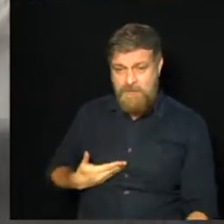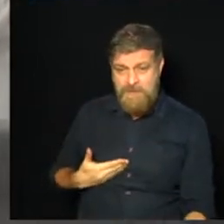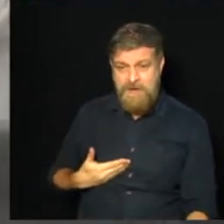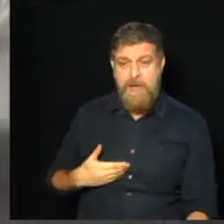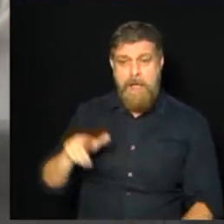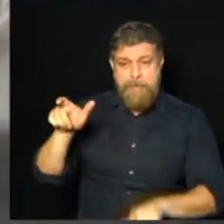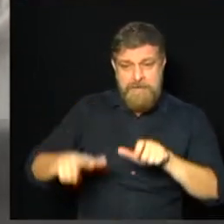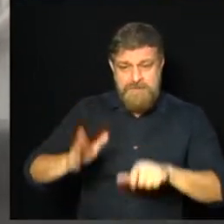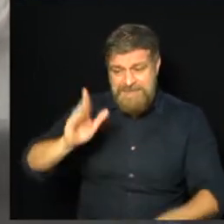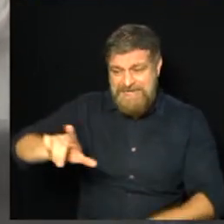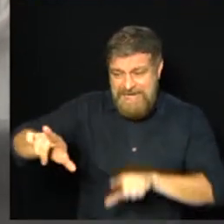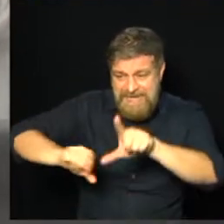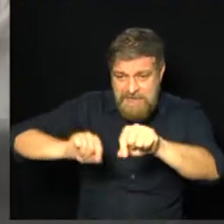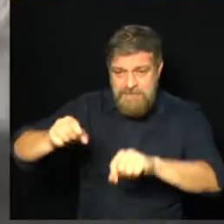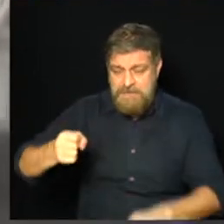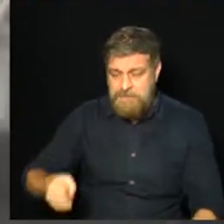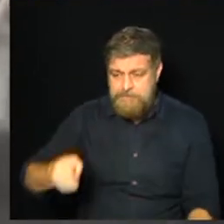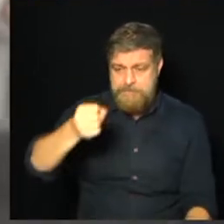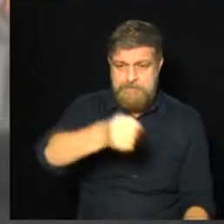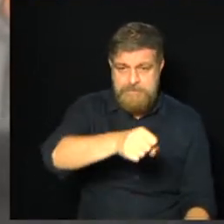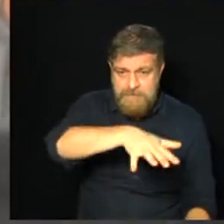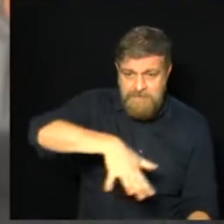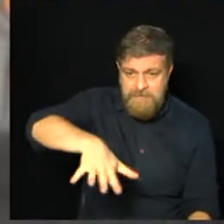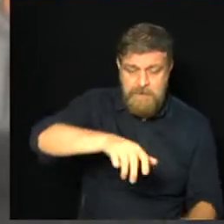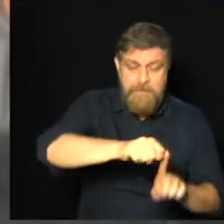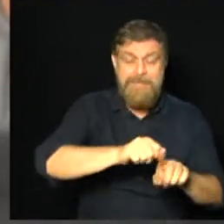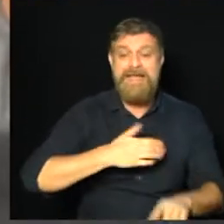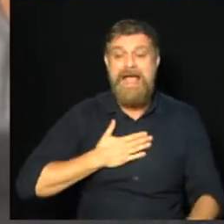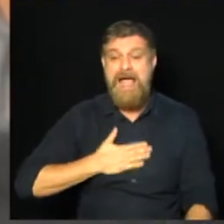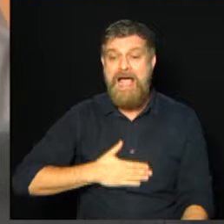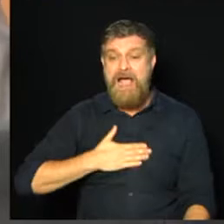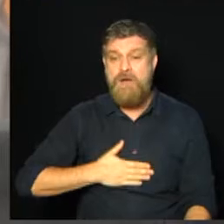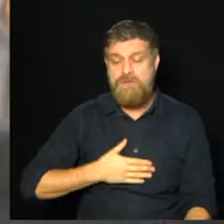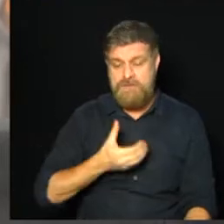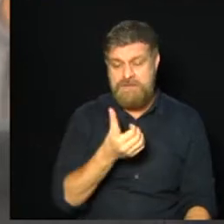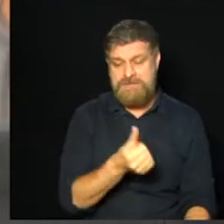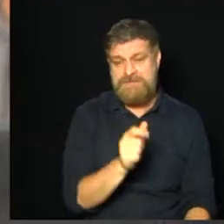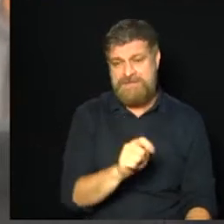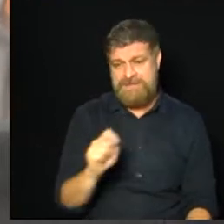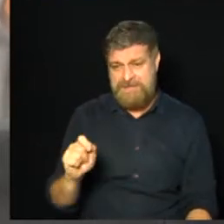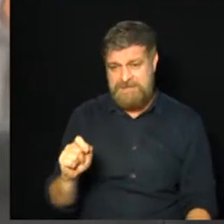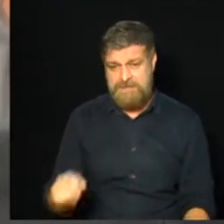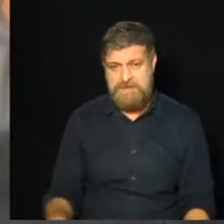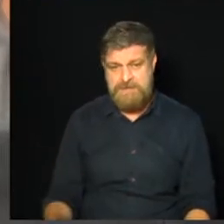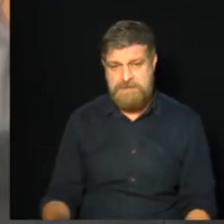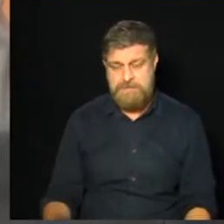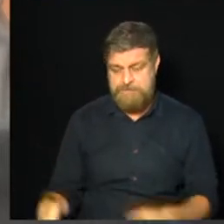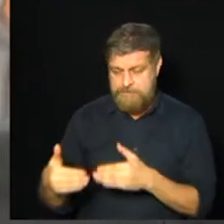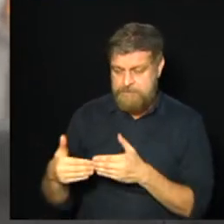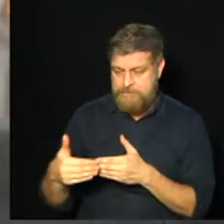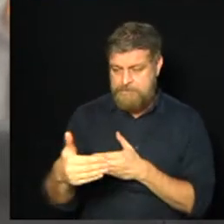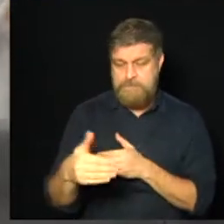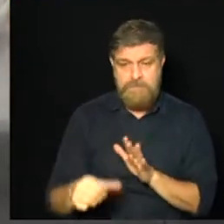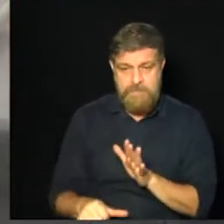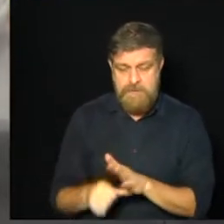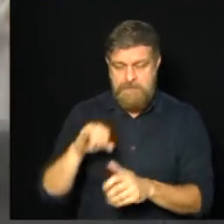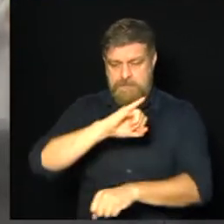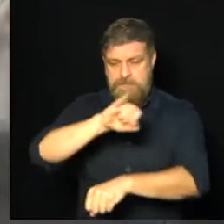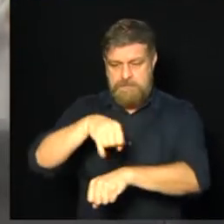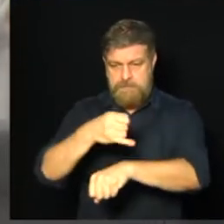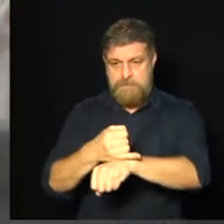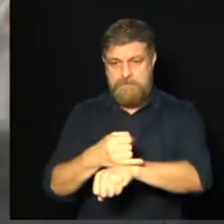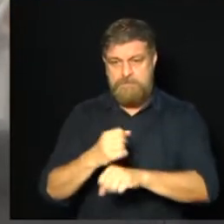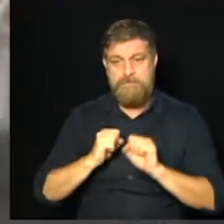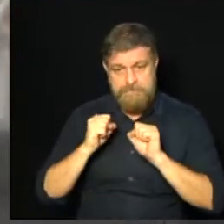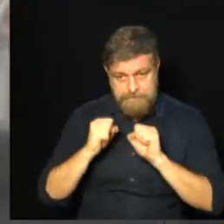escolhidas, eles foram alocados na rede em agosto. Foram 6 meses. Então, se a partir de 1º de janeiro for